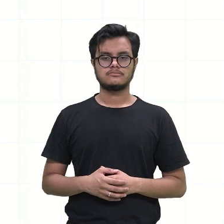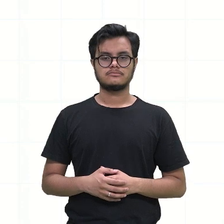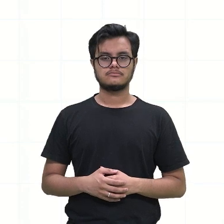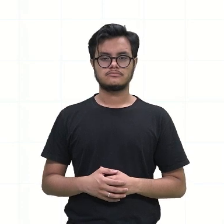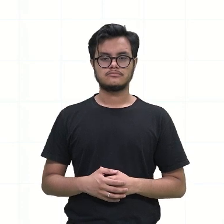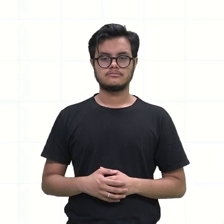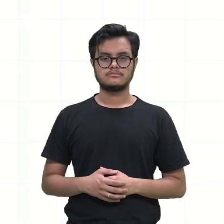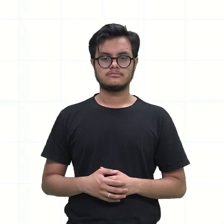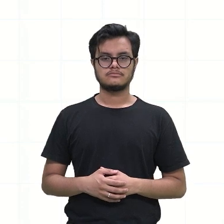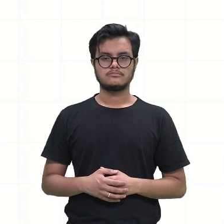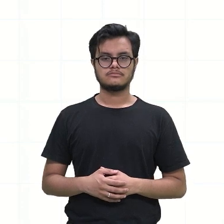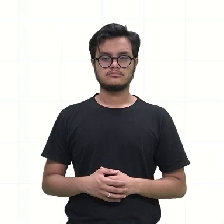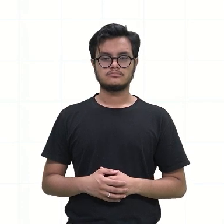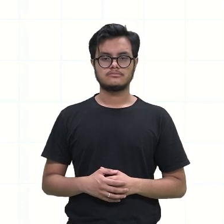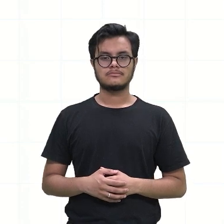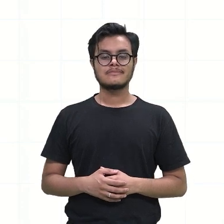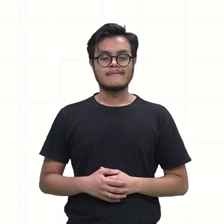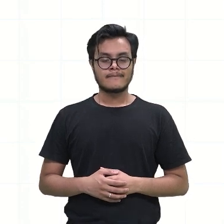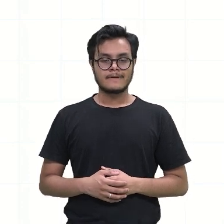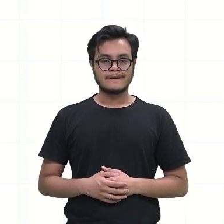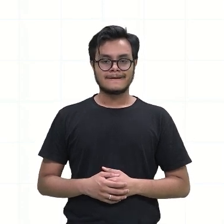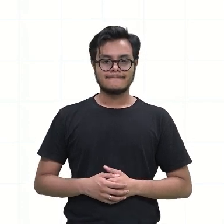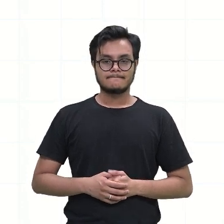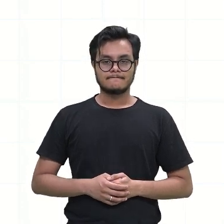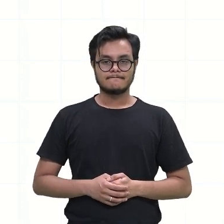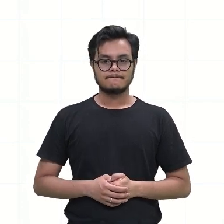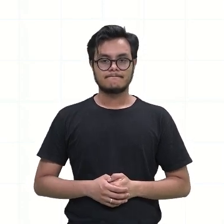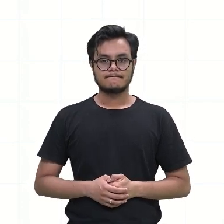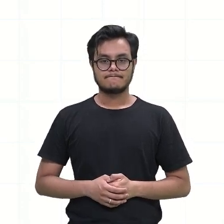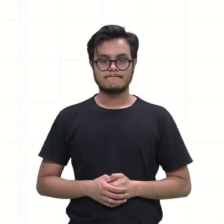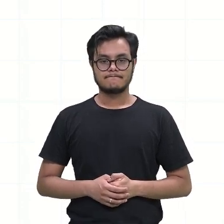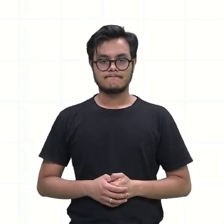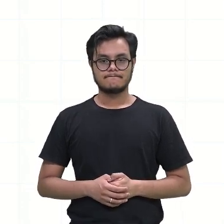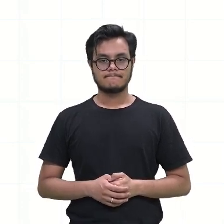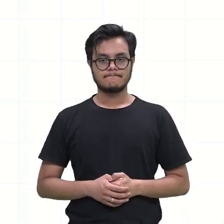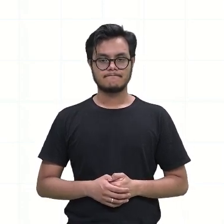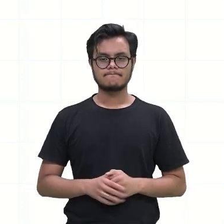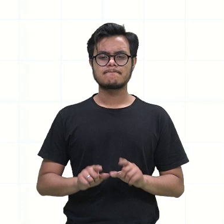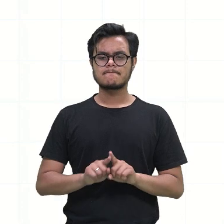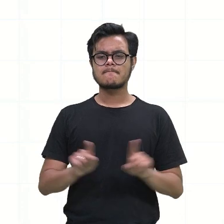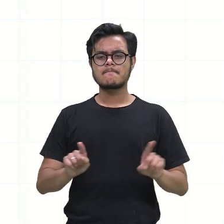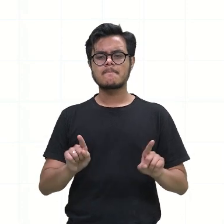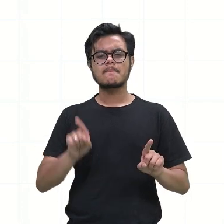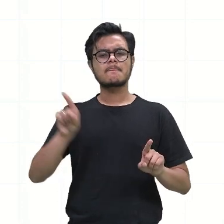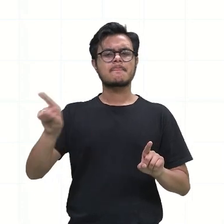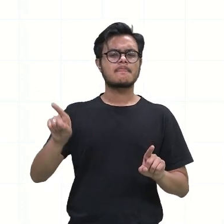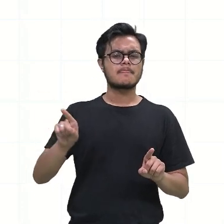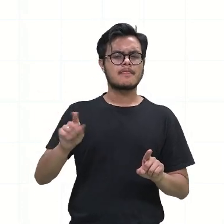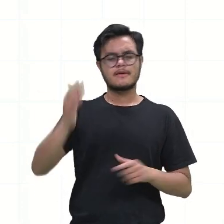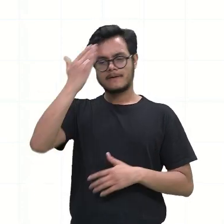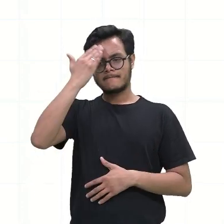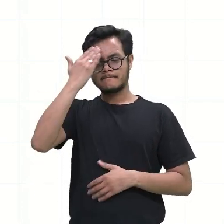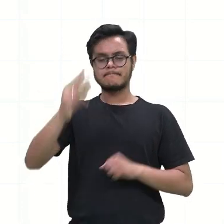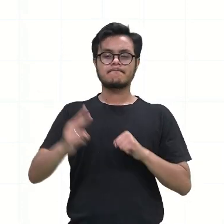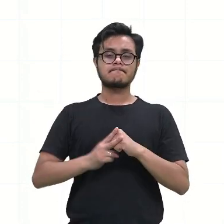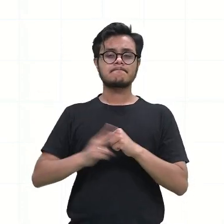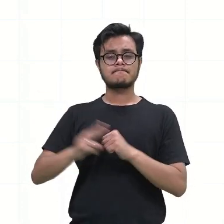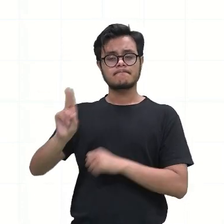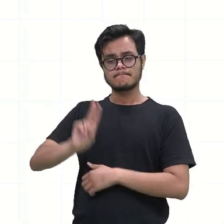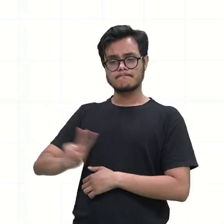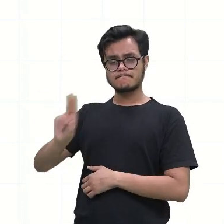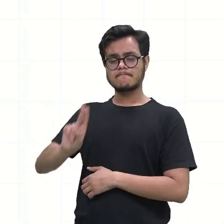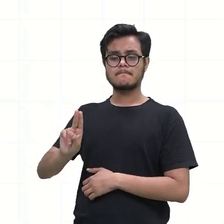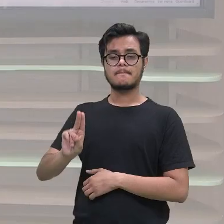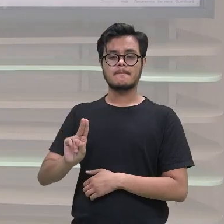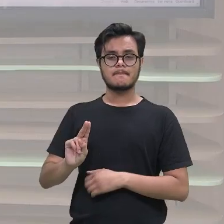a mais um exemplo. Exato, acabou os exemplos, mas você indicou e sabe muito bem